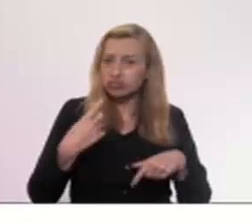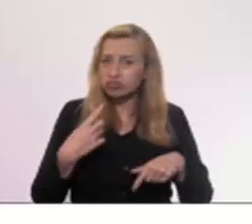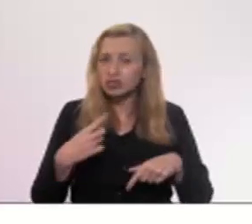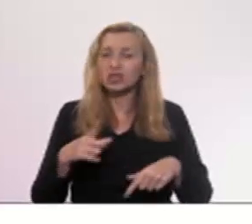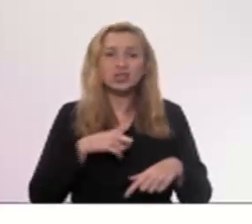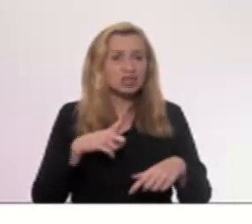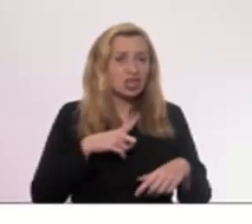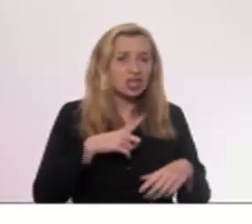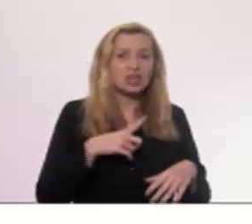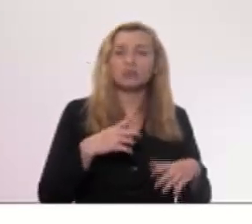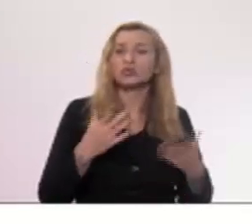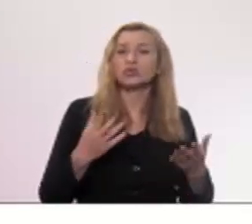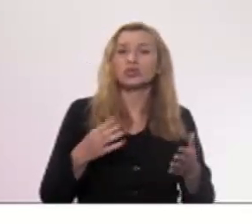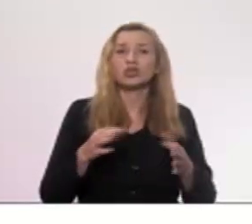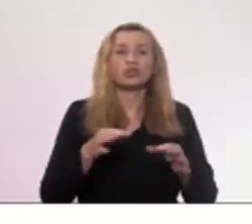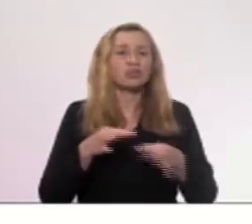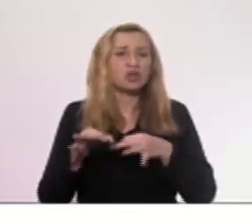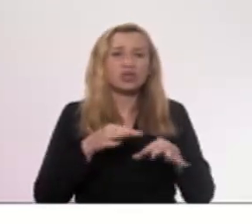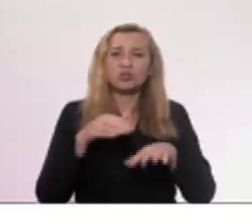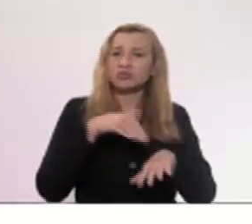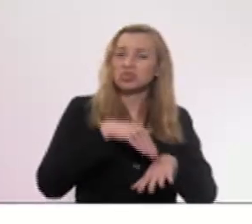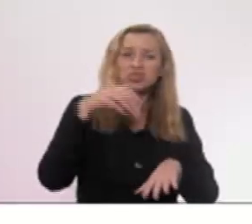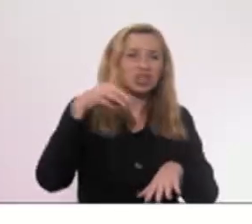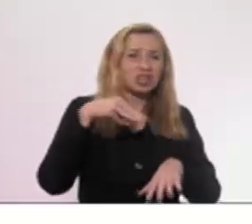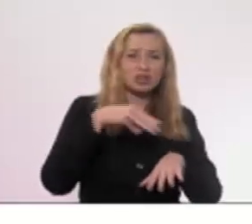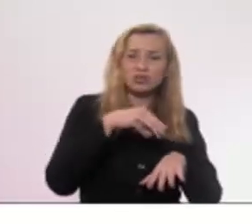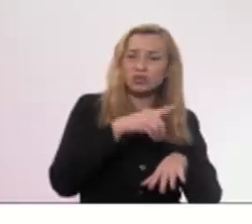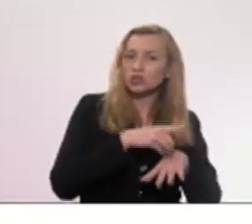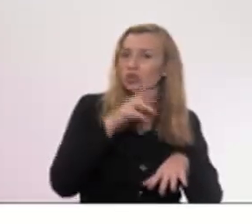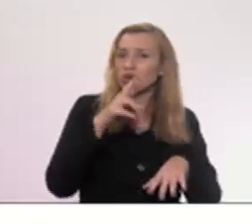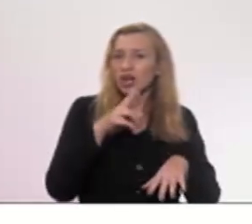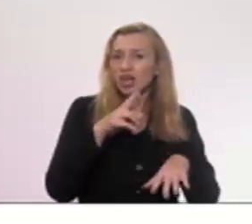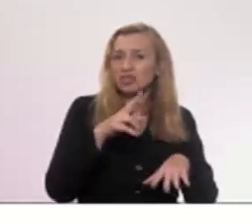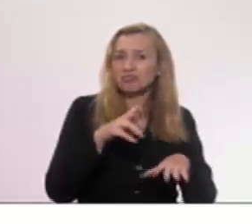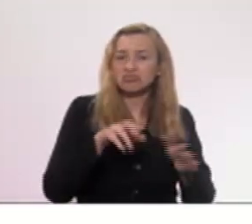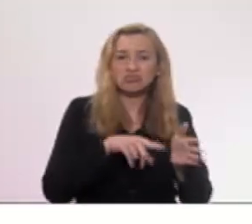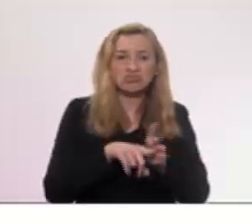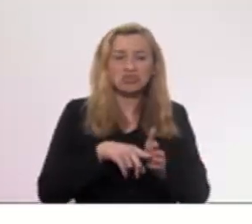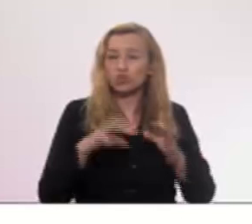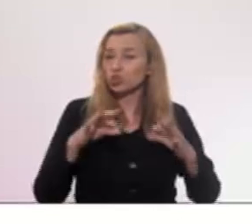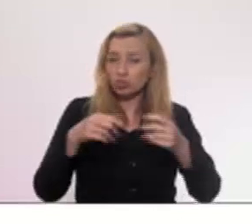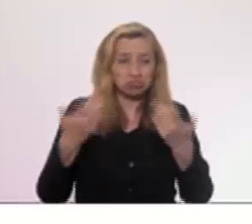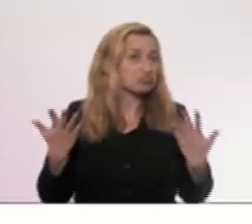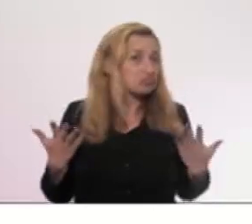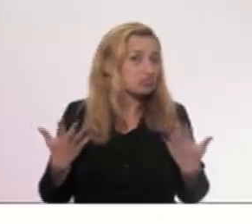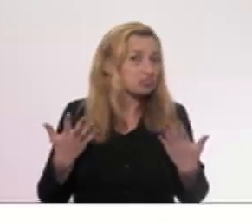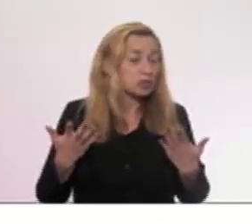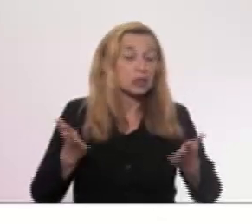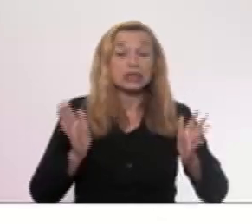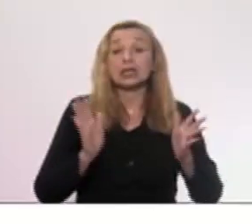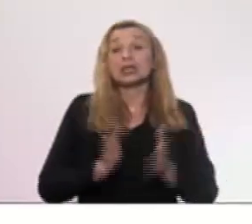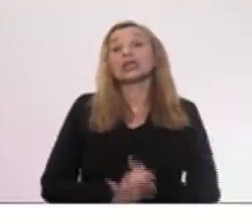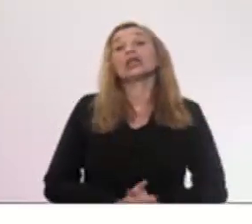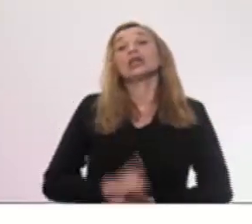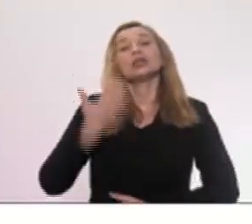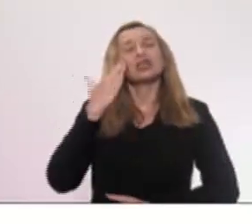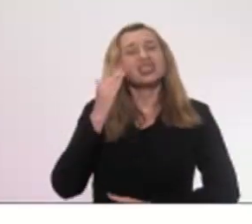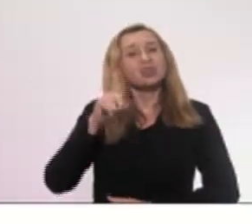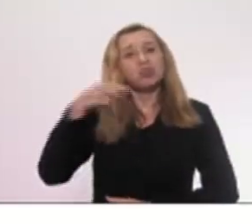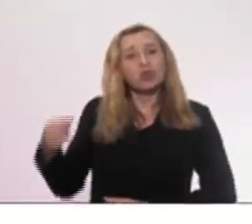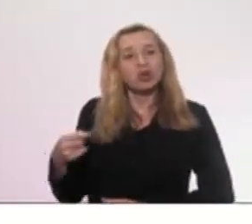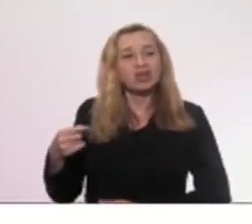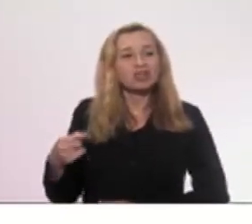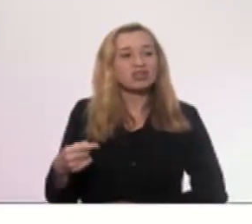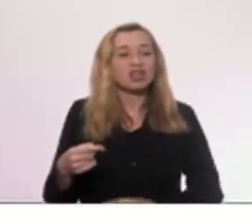pós-graduação, de mestrado, de doutorado, temos programa de iniciação científica, enfim. Então, assim, é bom entender, por um lado, que há